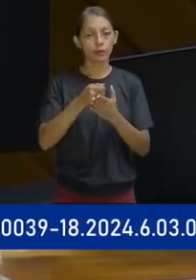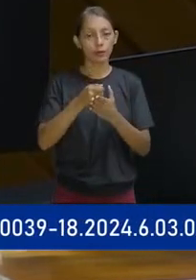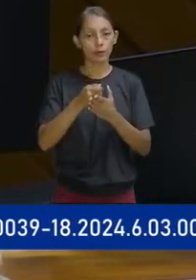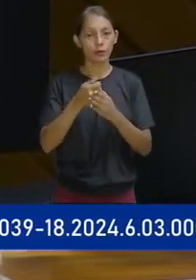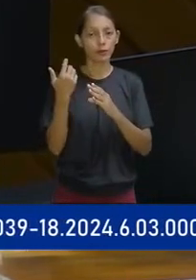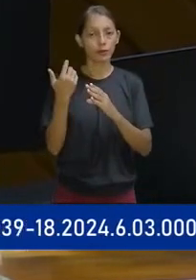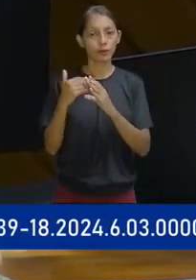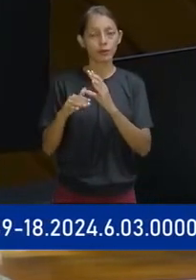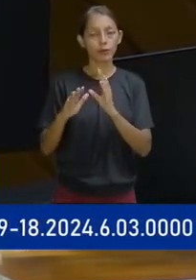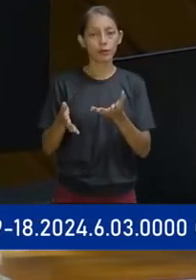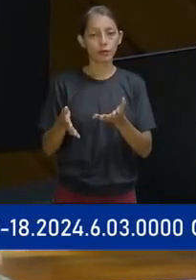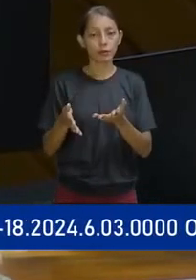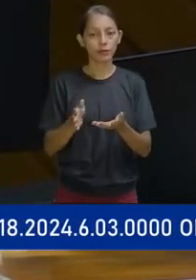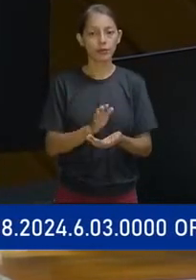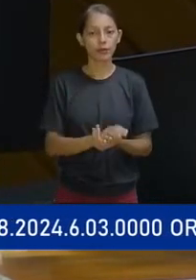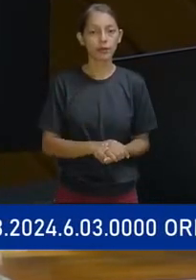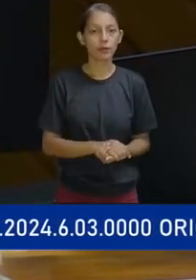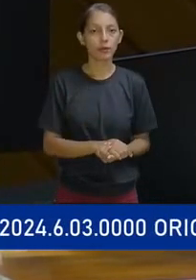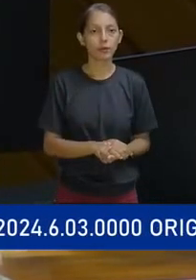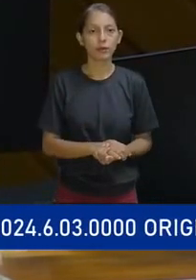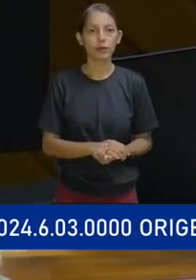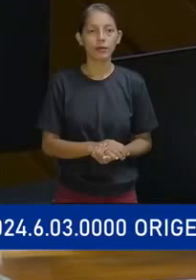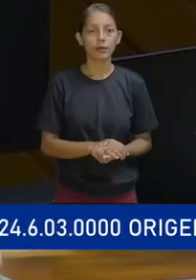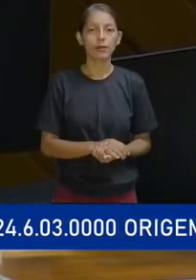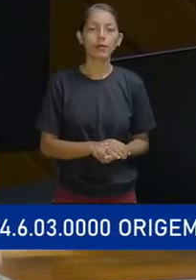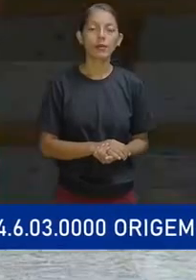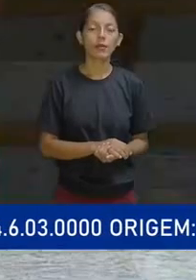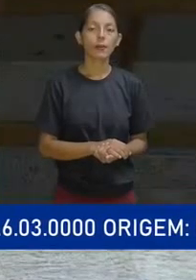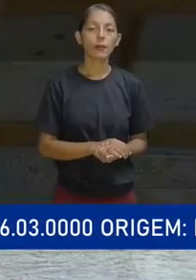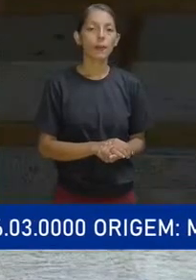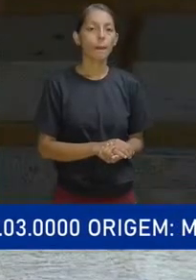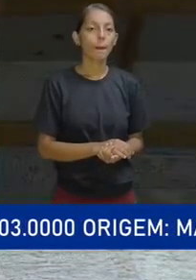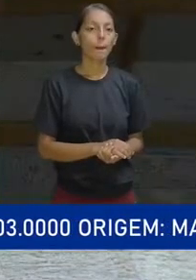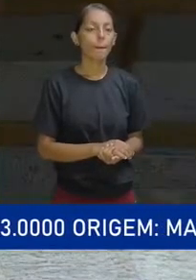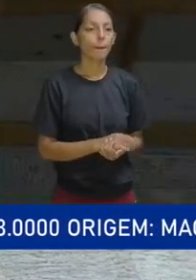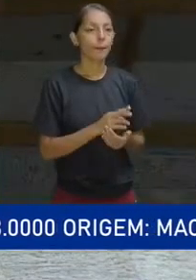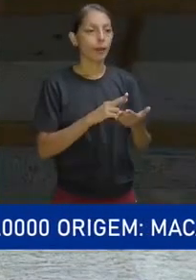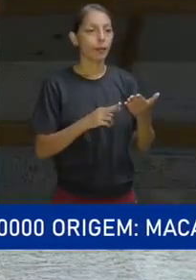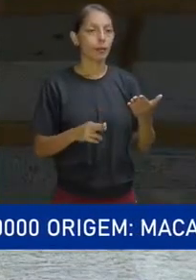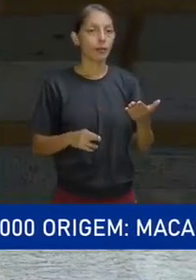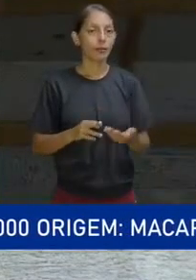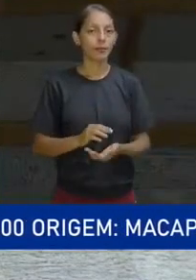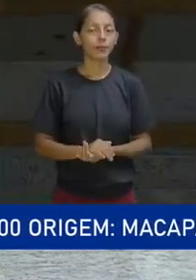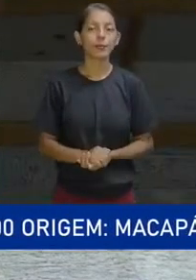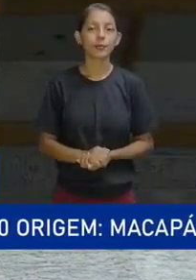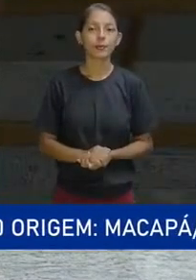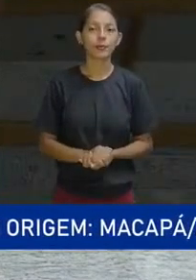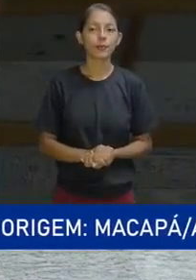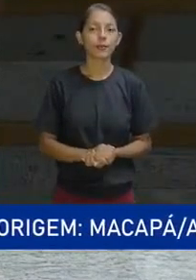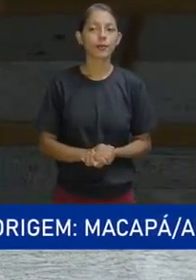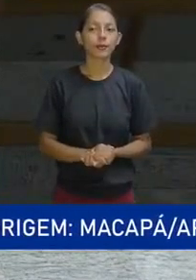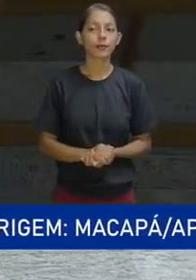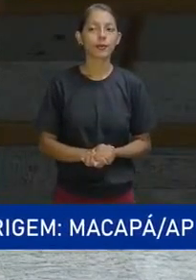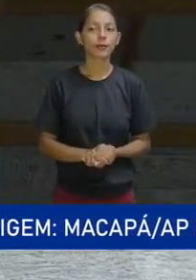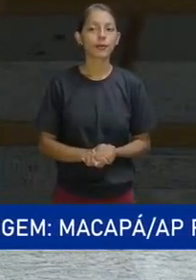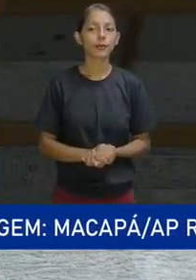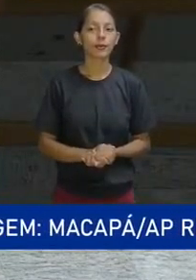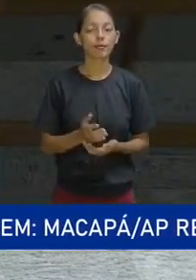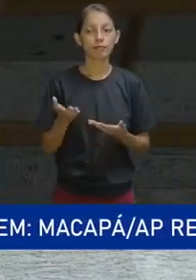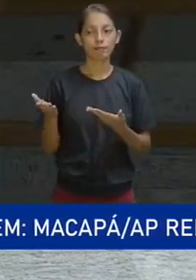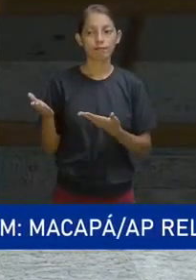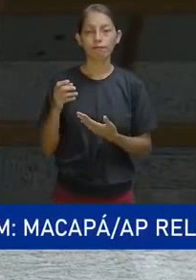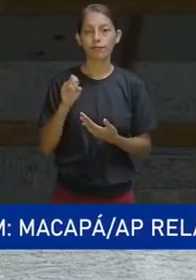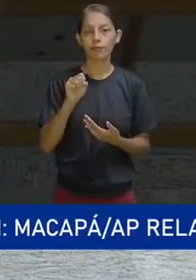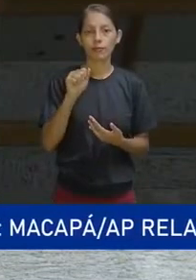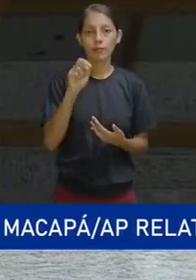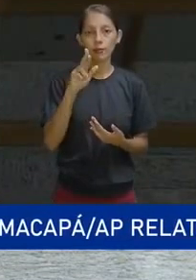defendida seria cabível na presente demanda. É o relatório. Relatório, Foco na parte central da mesa. Reitero os